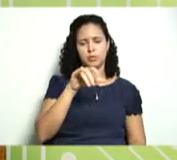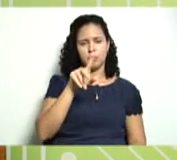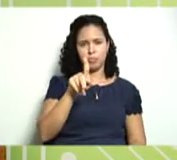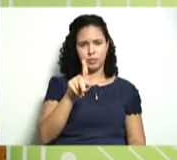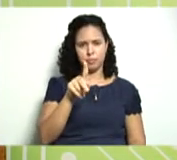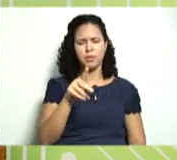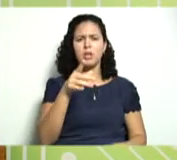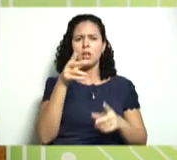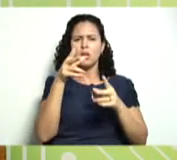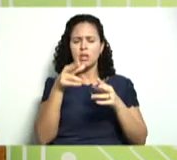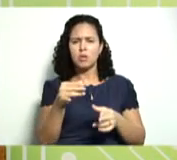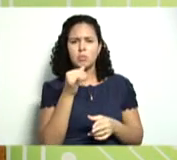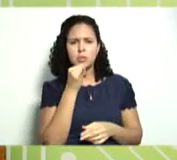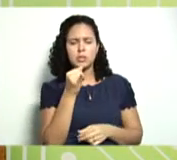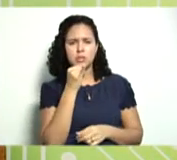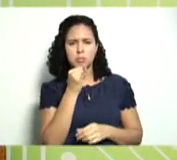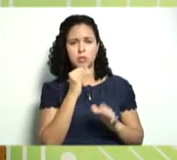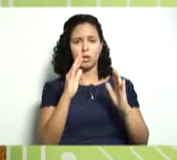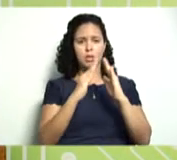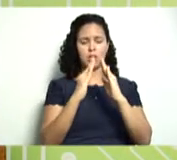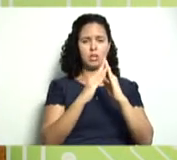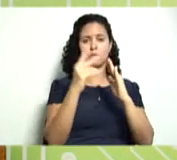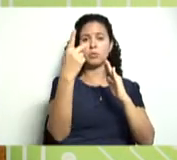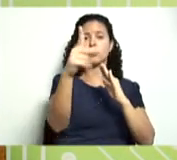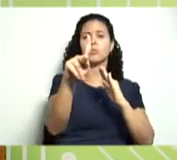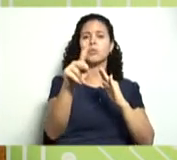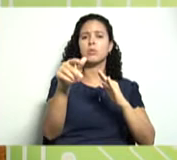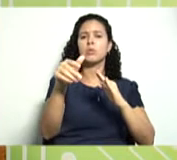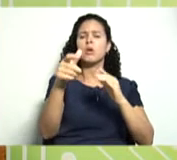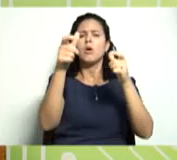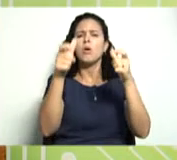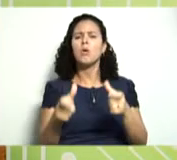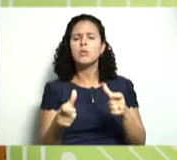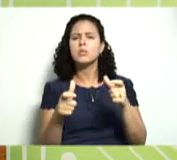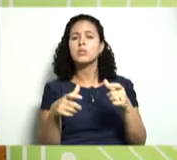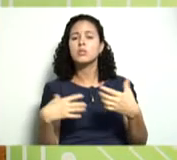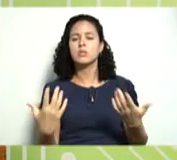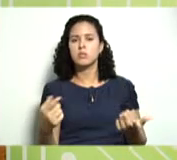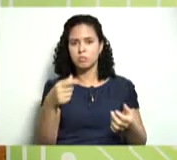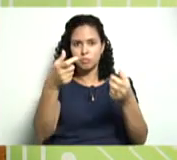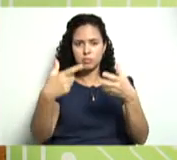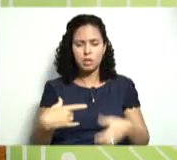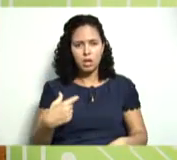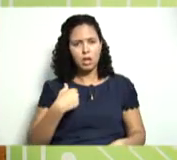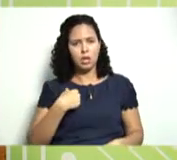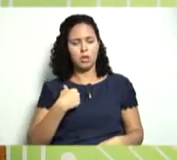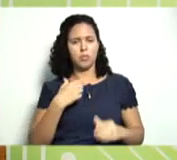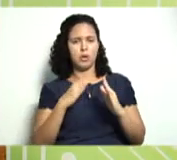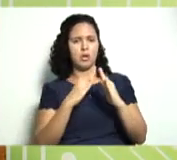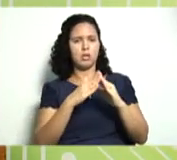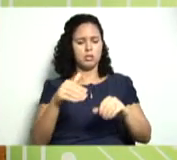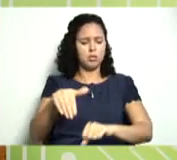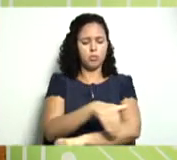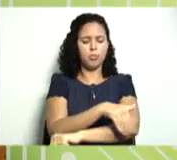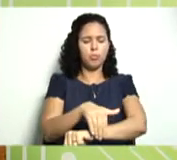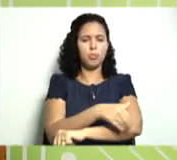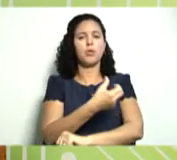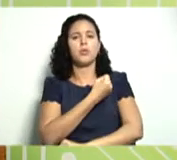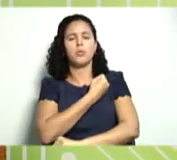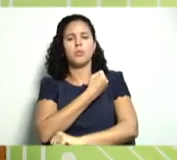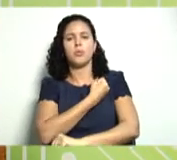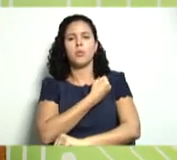da sua casa quando se fala assim a onde você mora você fala moro na rua tal número tal bairro tal não é assim que